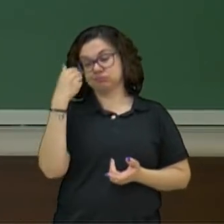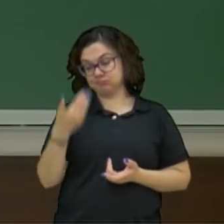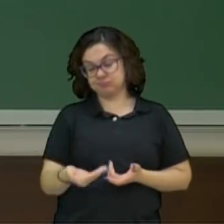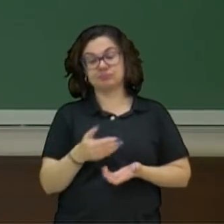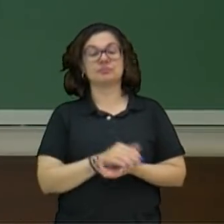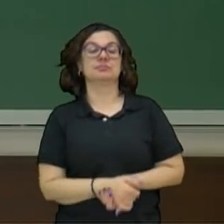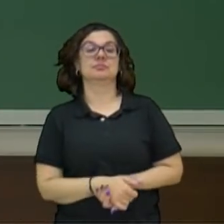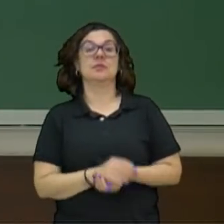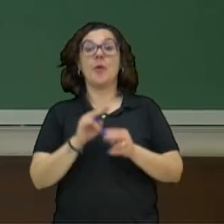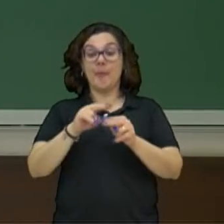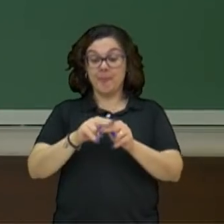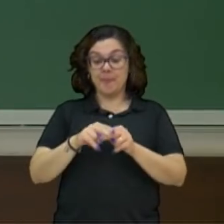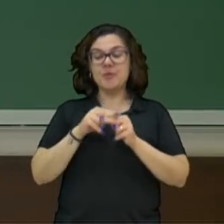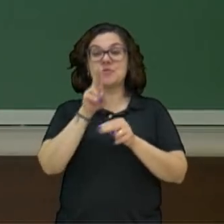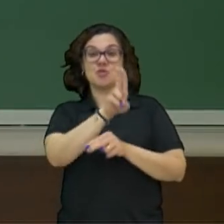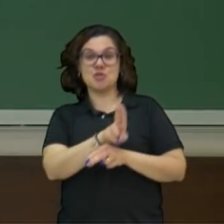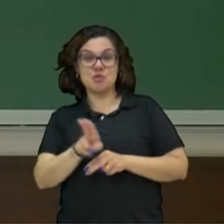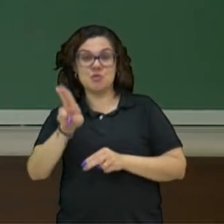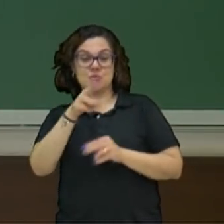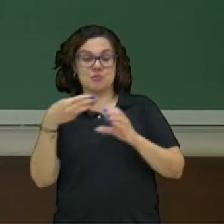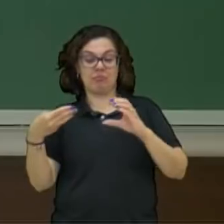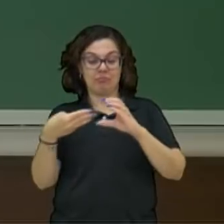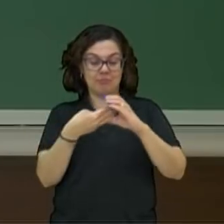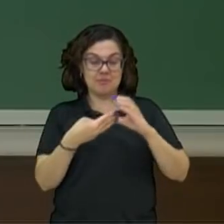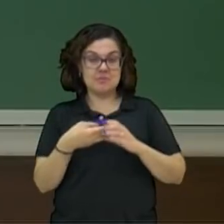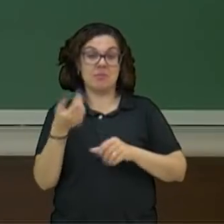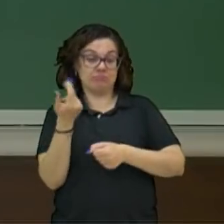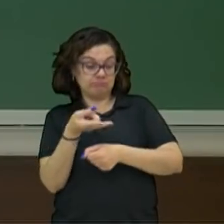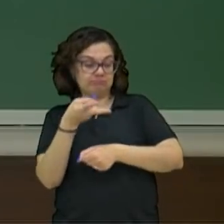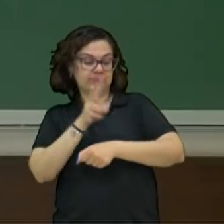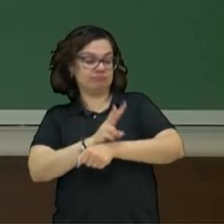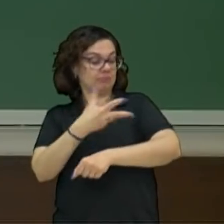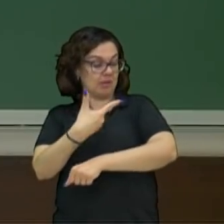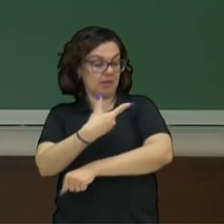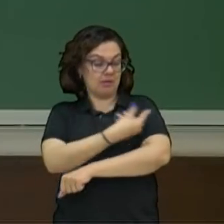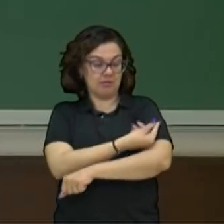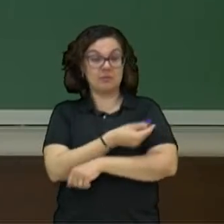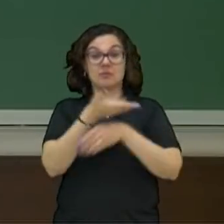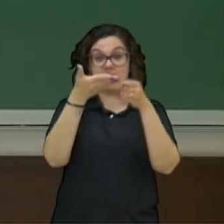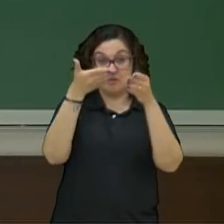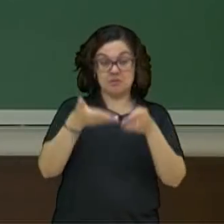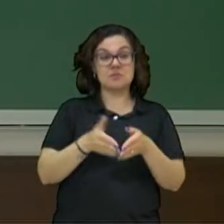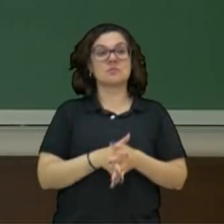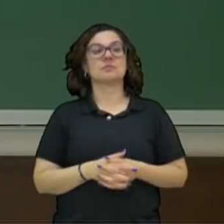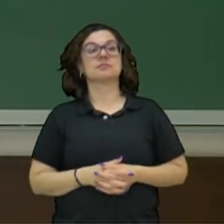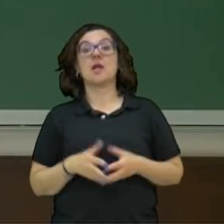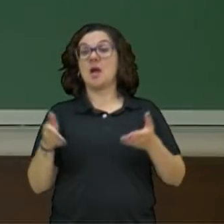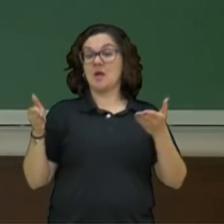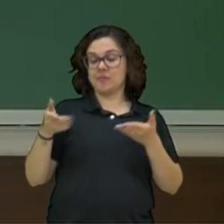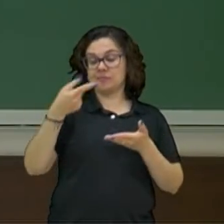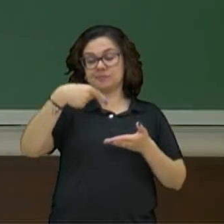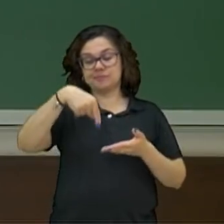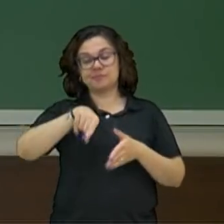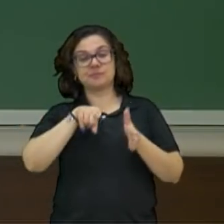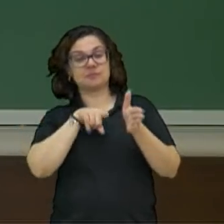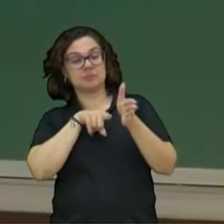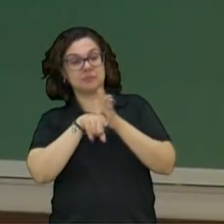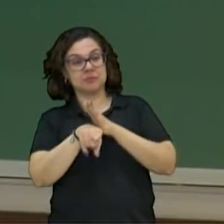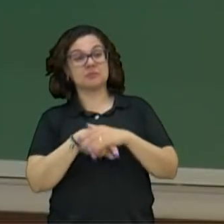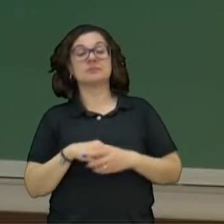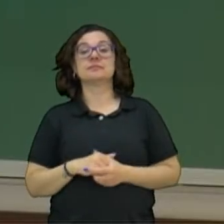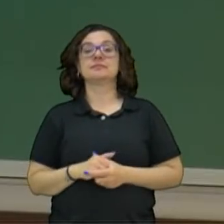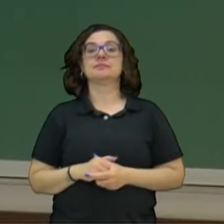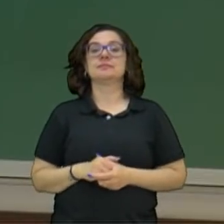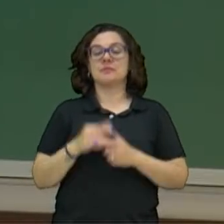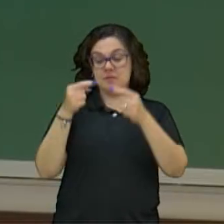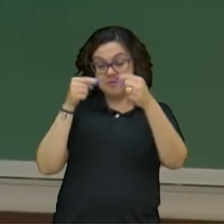tá? Então, para isso que, né, o soro é desenvolvido, para esse tipo de situação. E aí, então, temos um quiz,